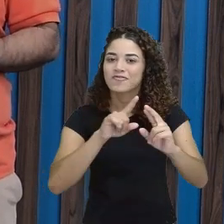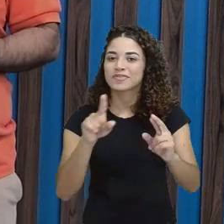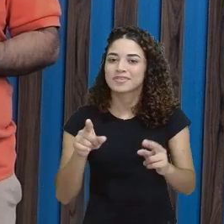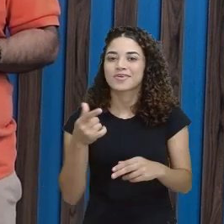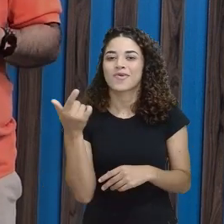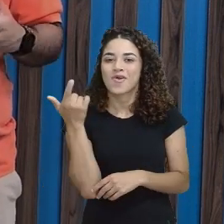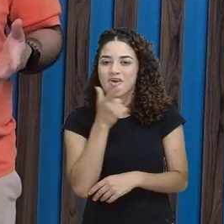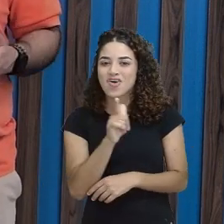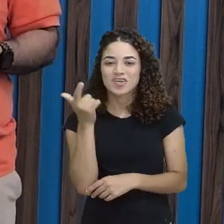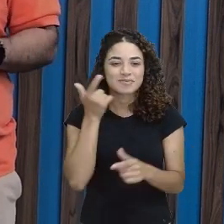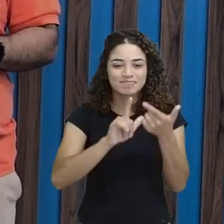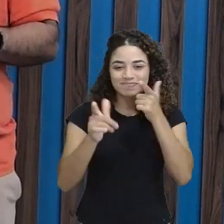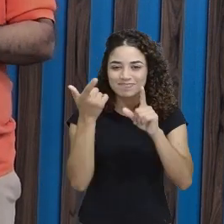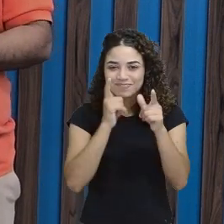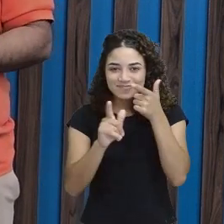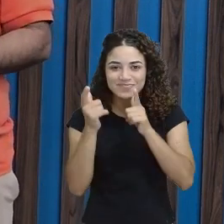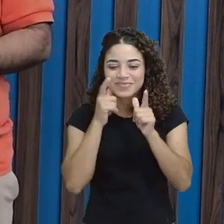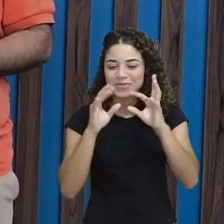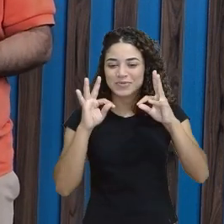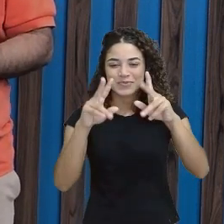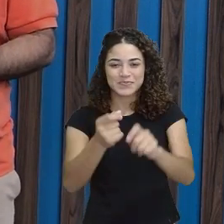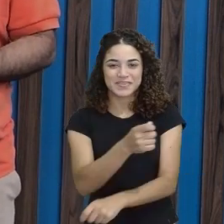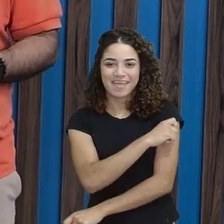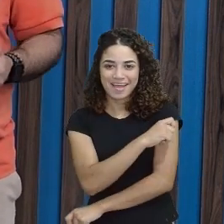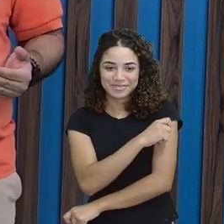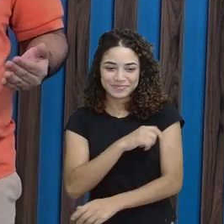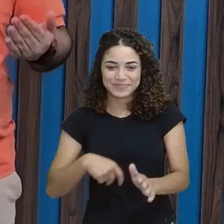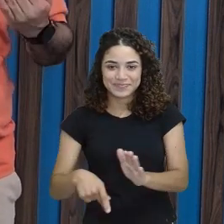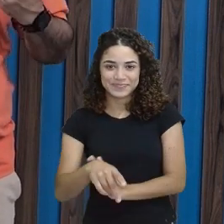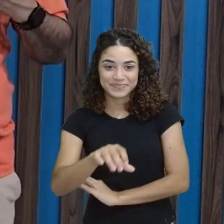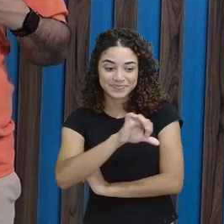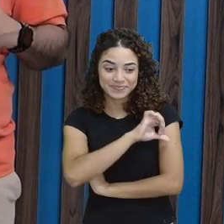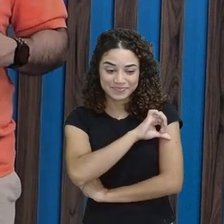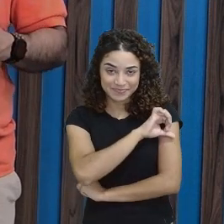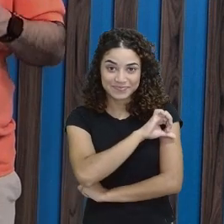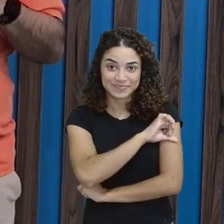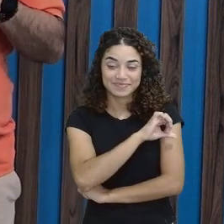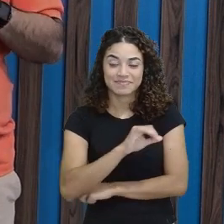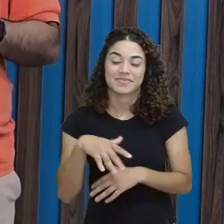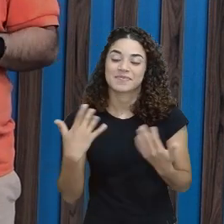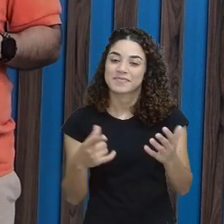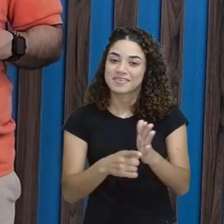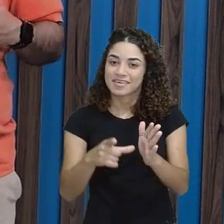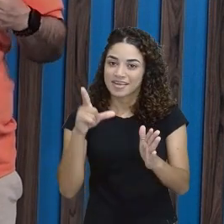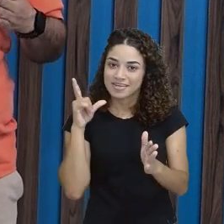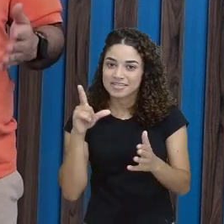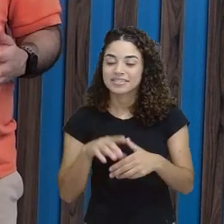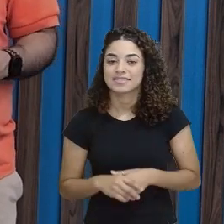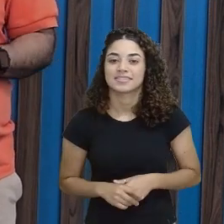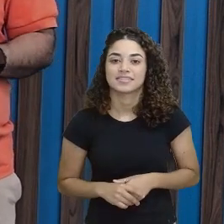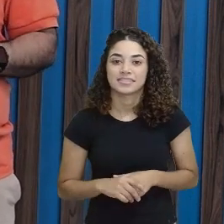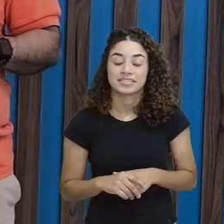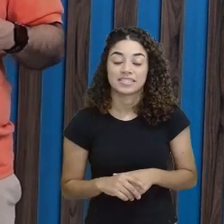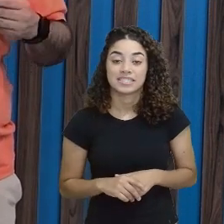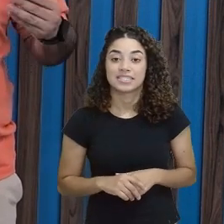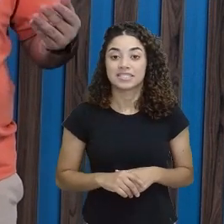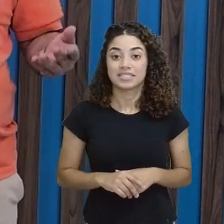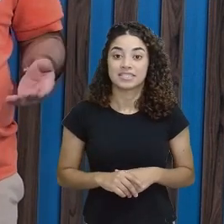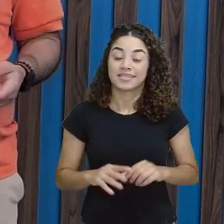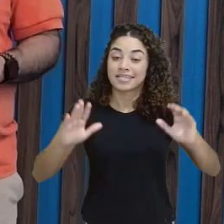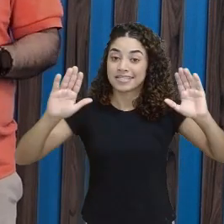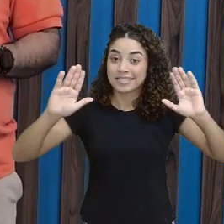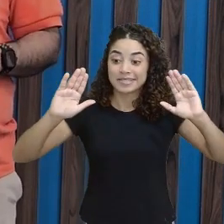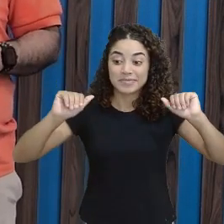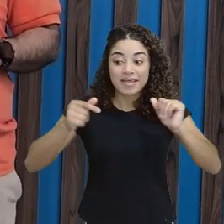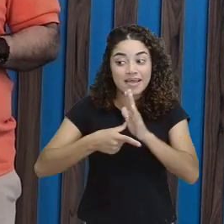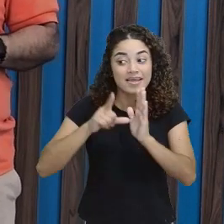sucesso para todos os alunos e alunas do 9º ano. Mas antes, né, dessa